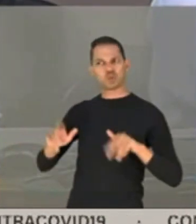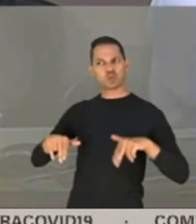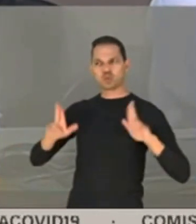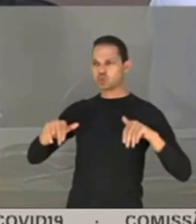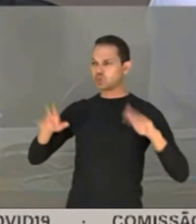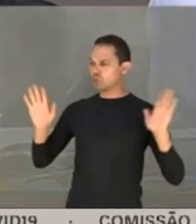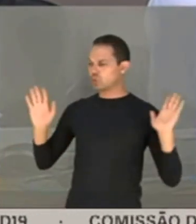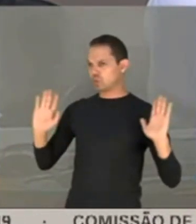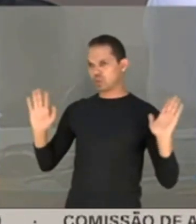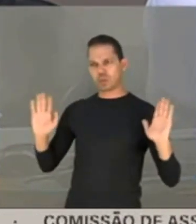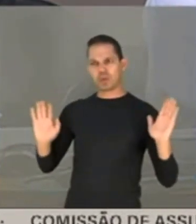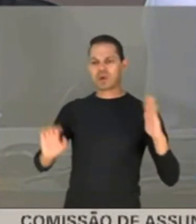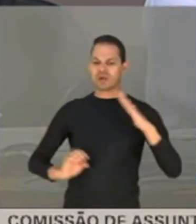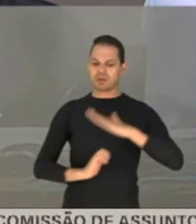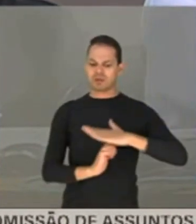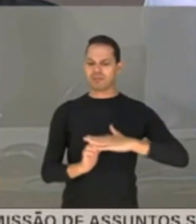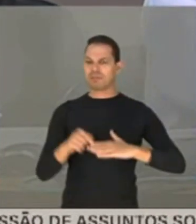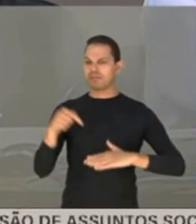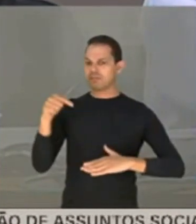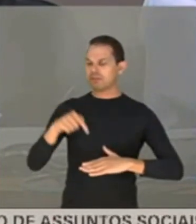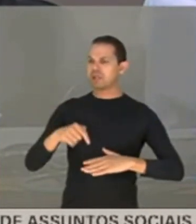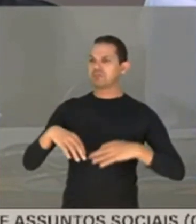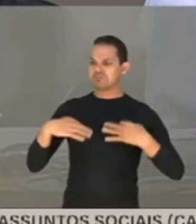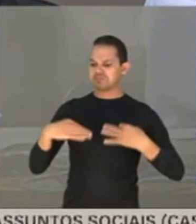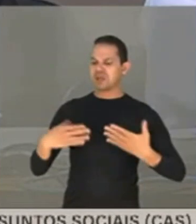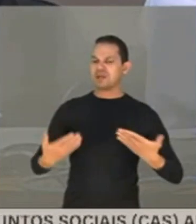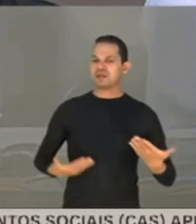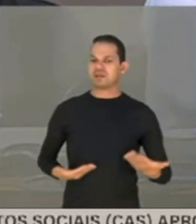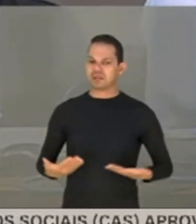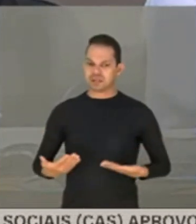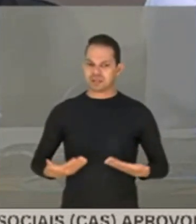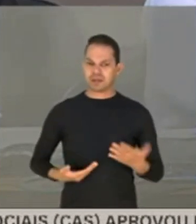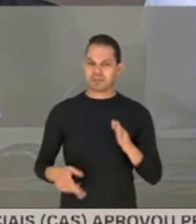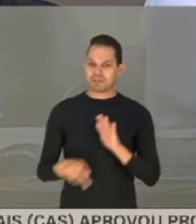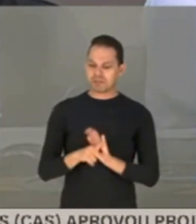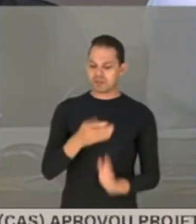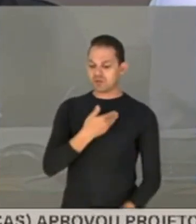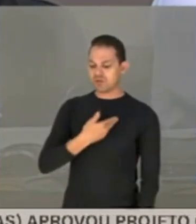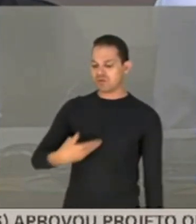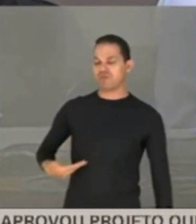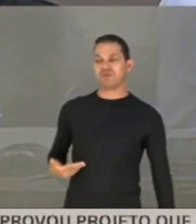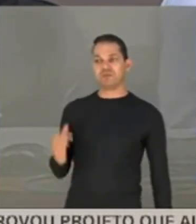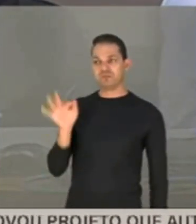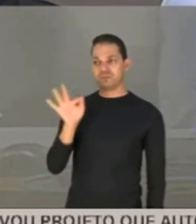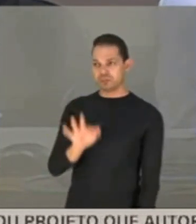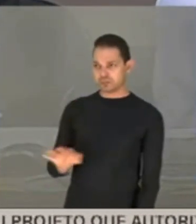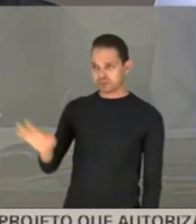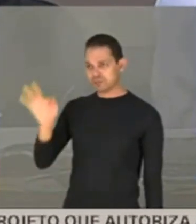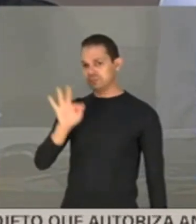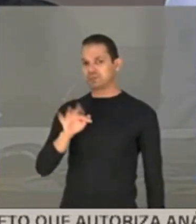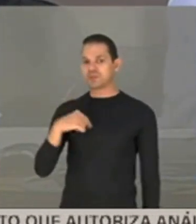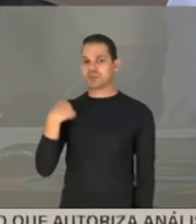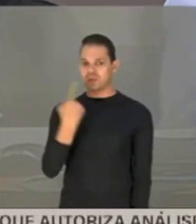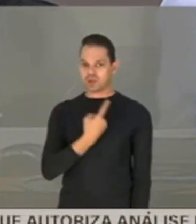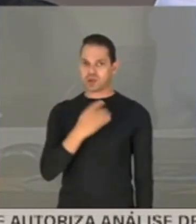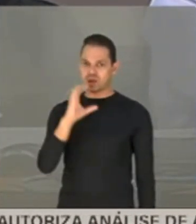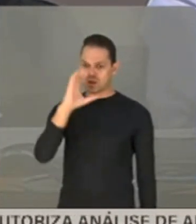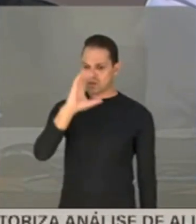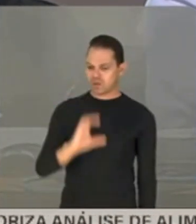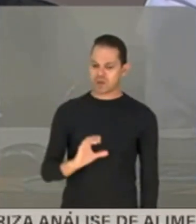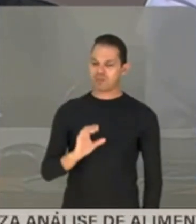somos empresa que presta serviço, empresa do governo federal, empresa que estamos aqui como cidadãos,